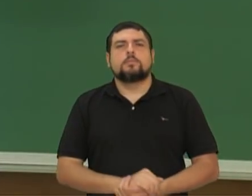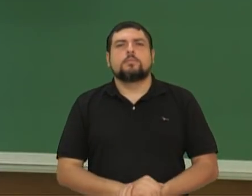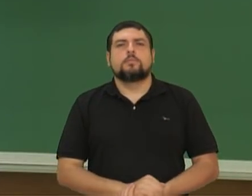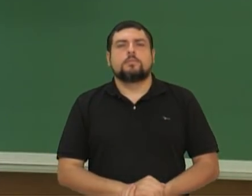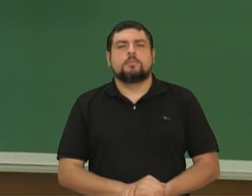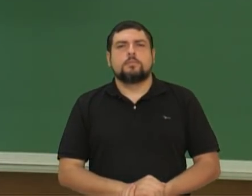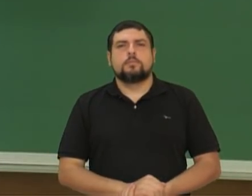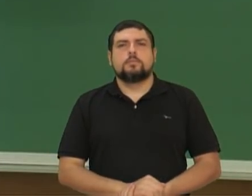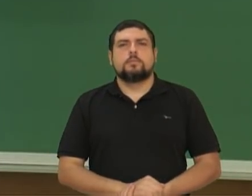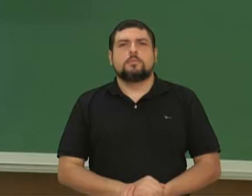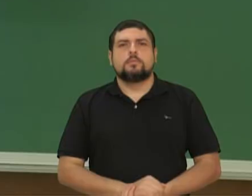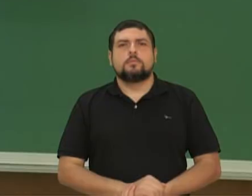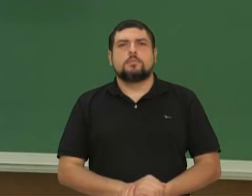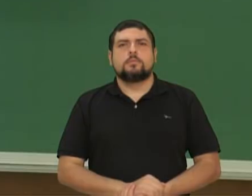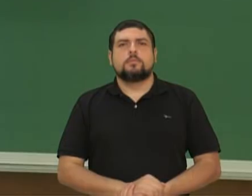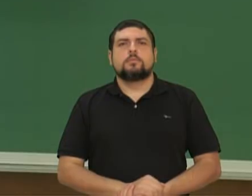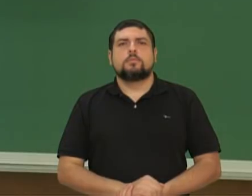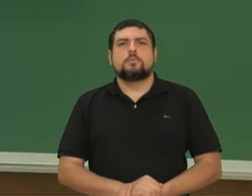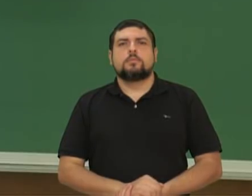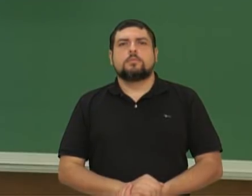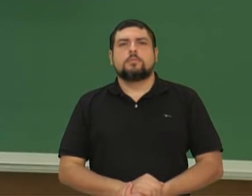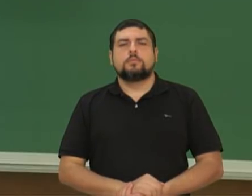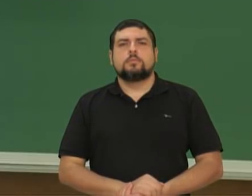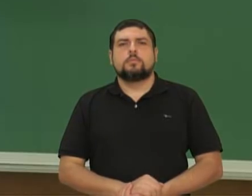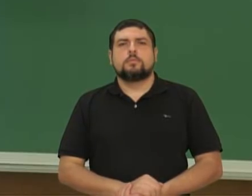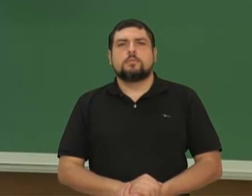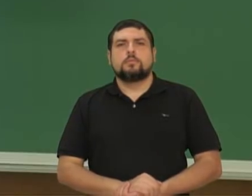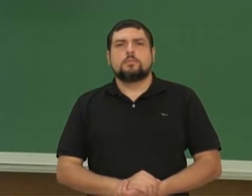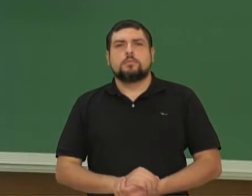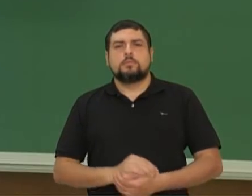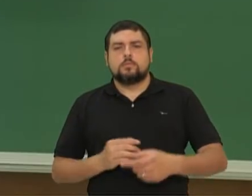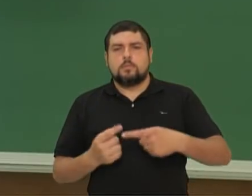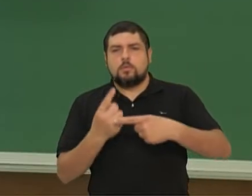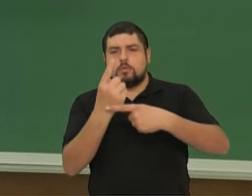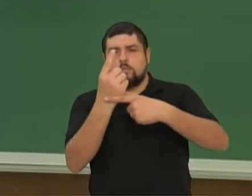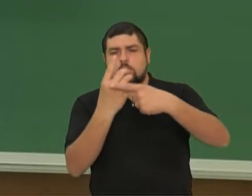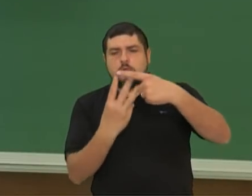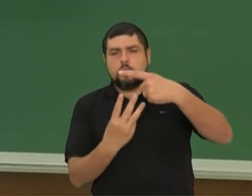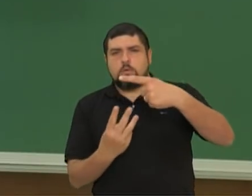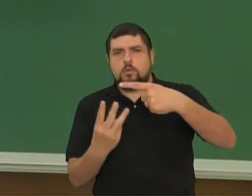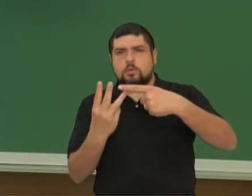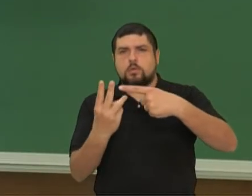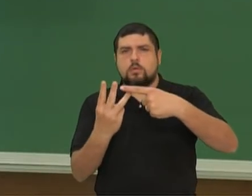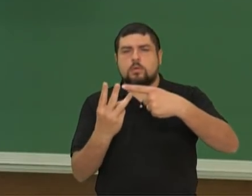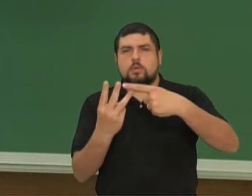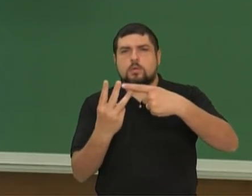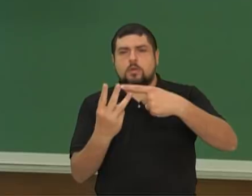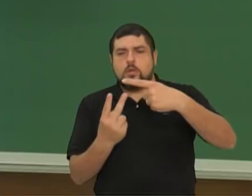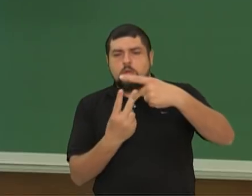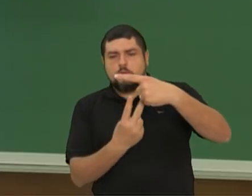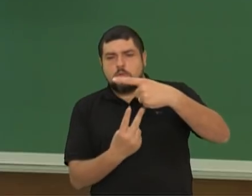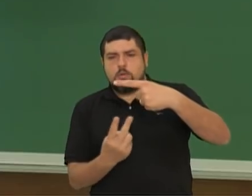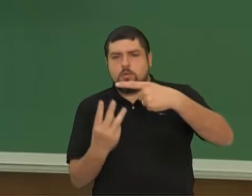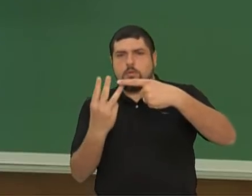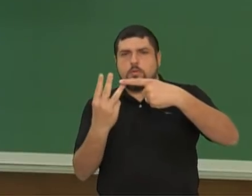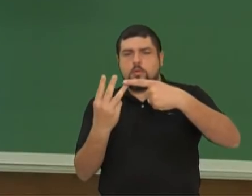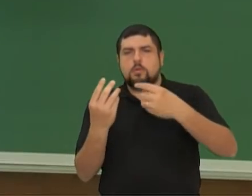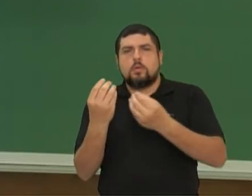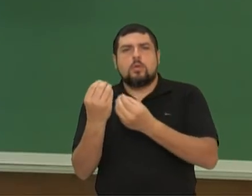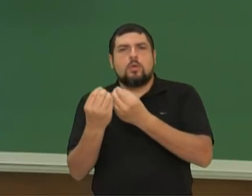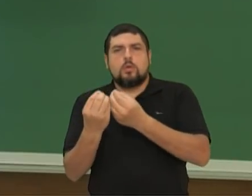sinal. Então, 1 sobre 2 elevado a 3 vira 2 elevado a menos 3. Agora sim eu tenho a mesma